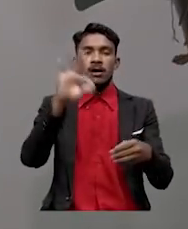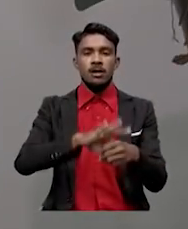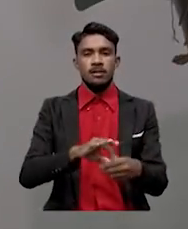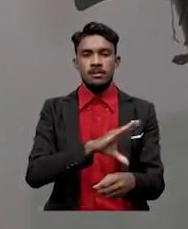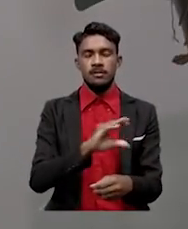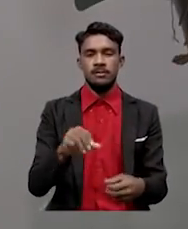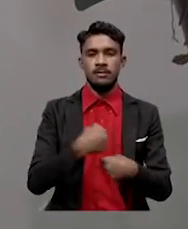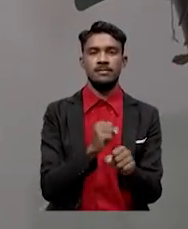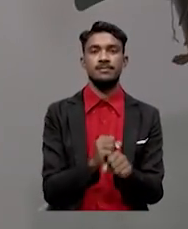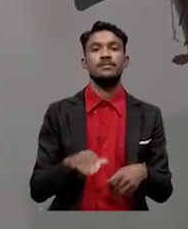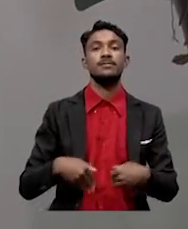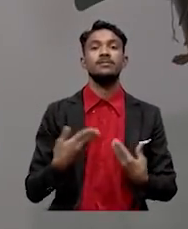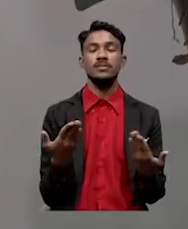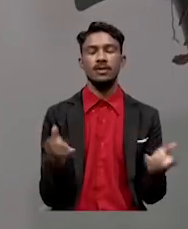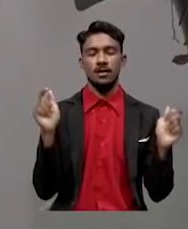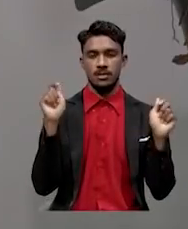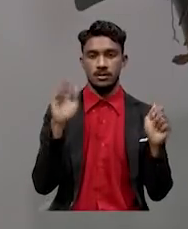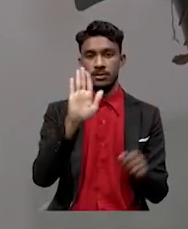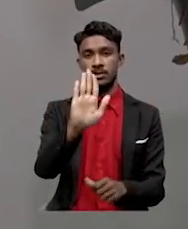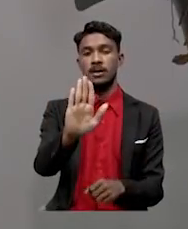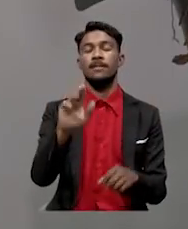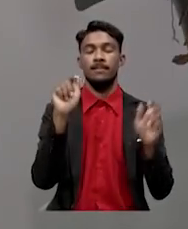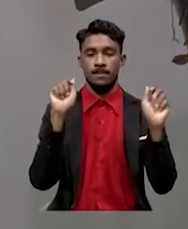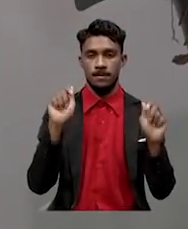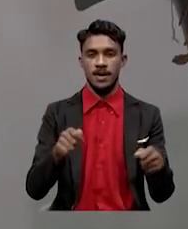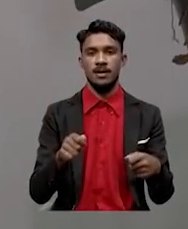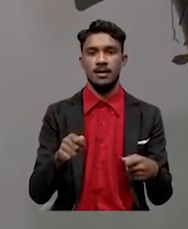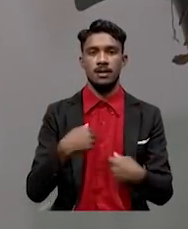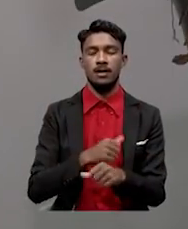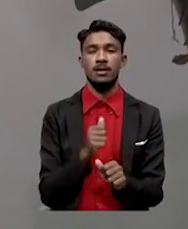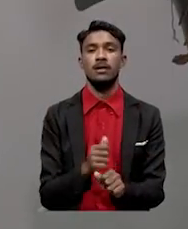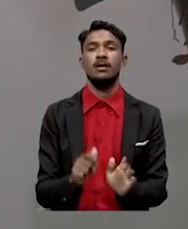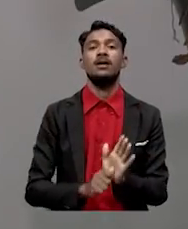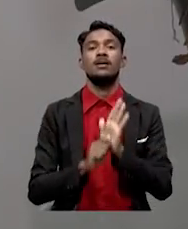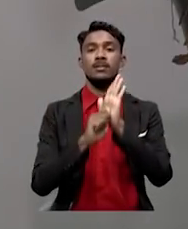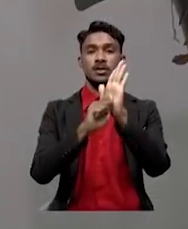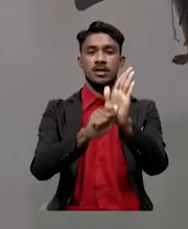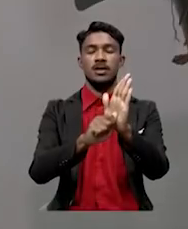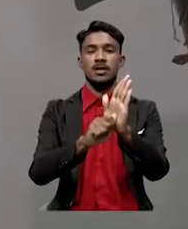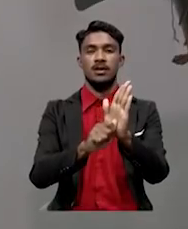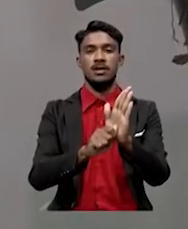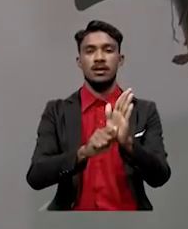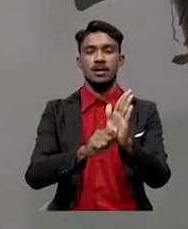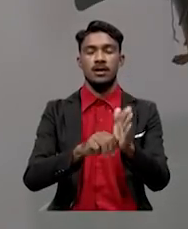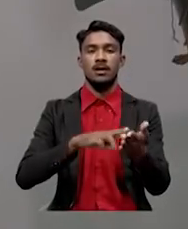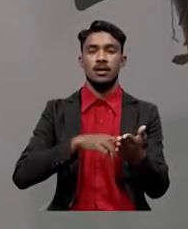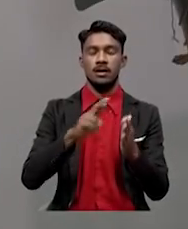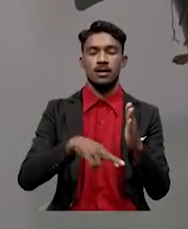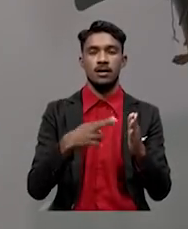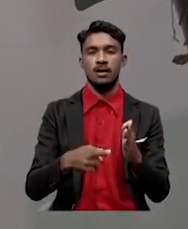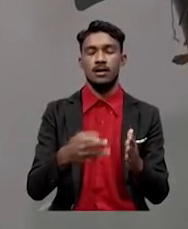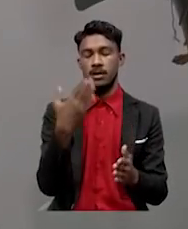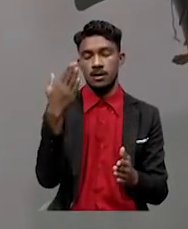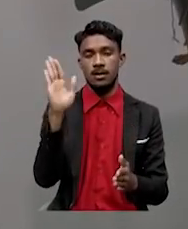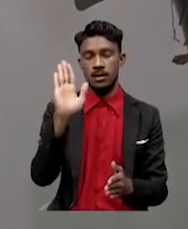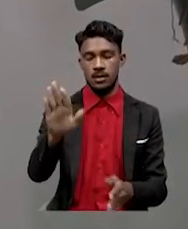presidente itu halun sama ini bela, argumenta, apresenta ini argumentus, mas ini tem que respeitamos, anessa tem